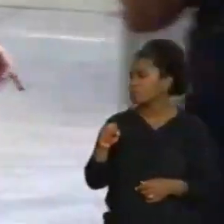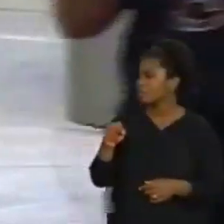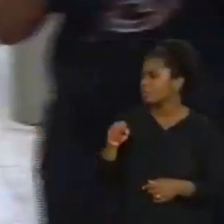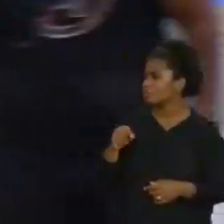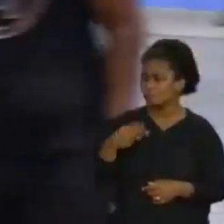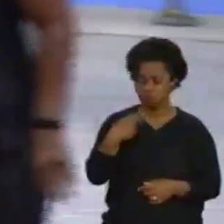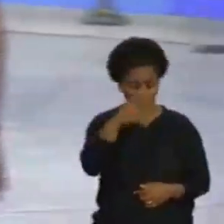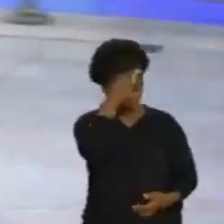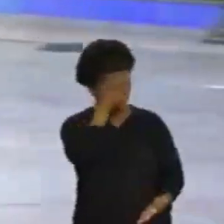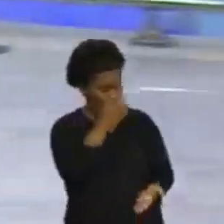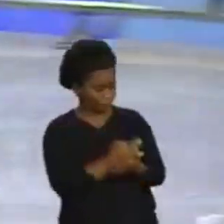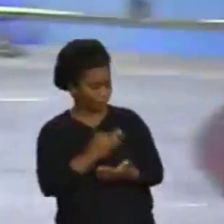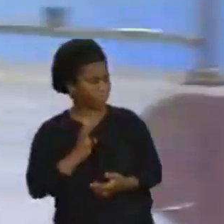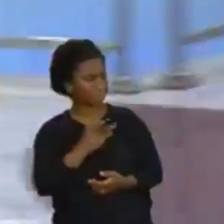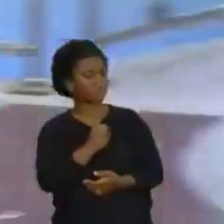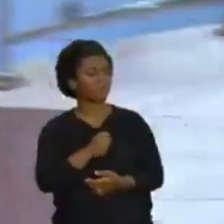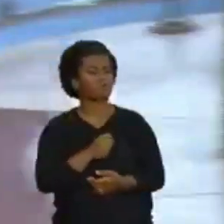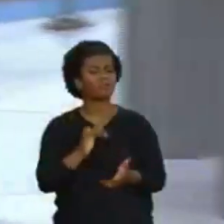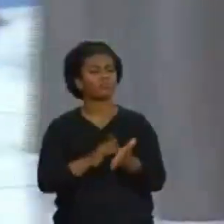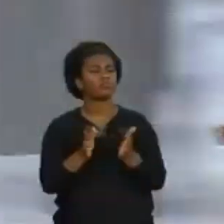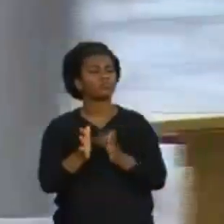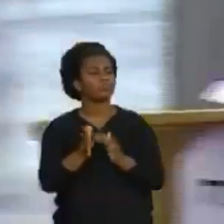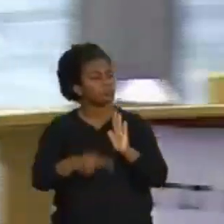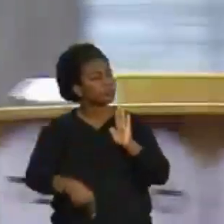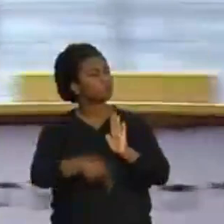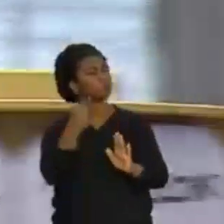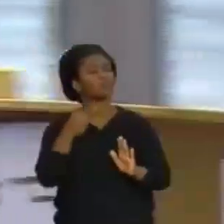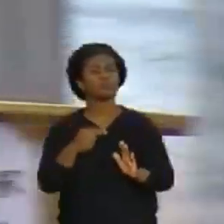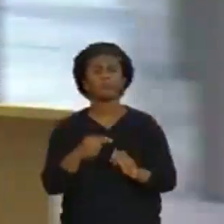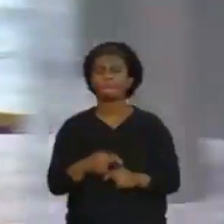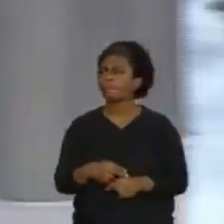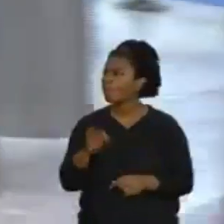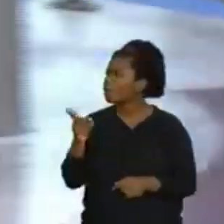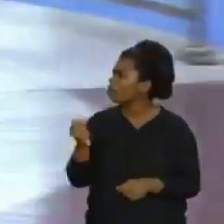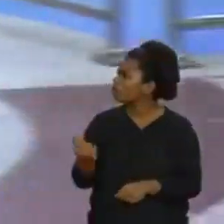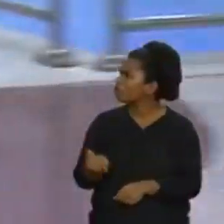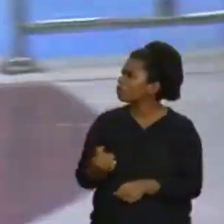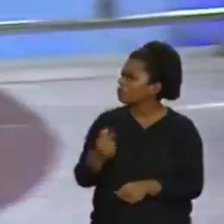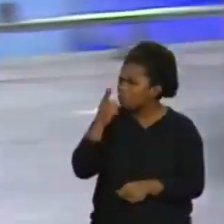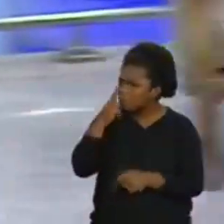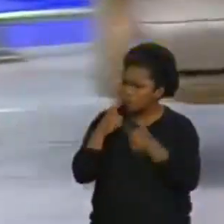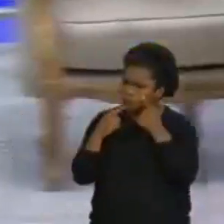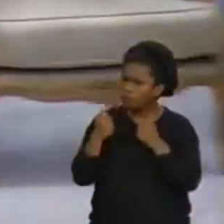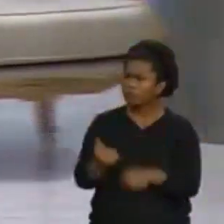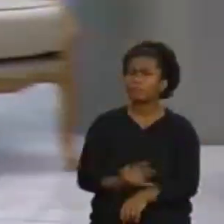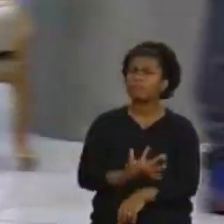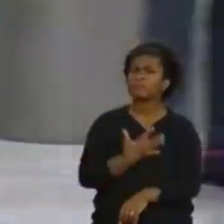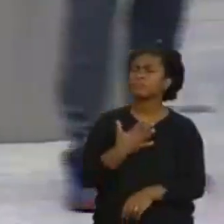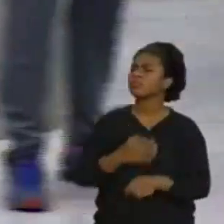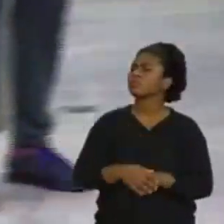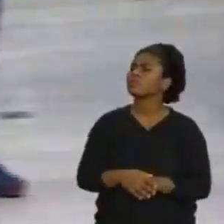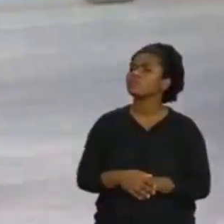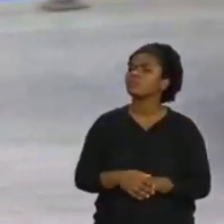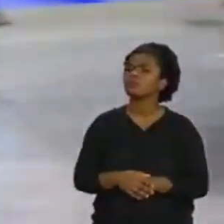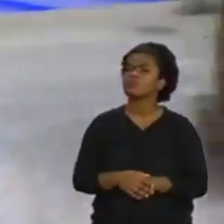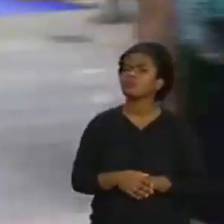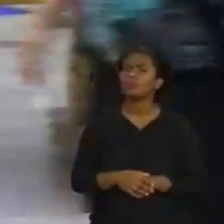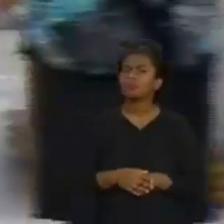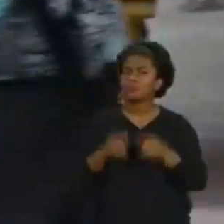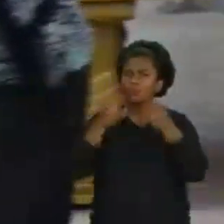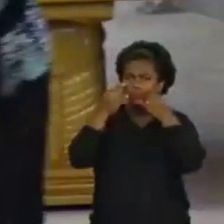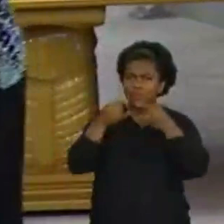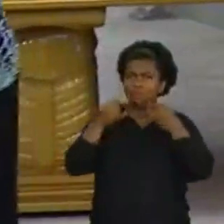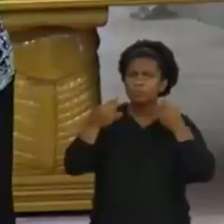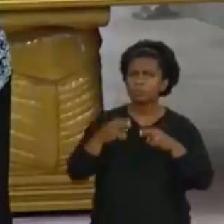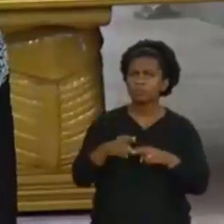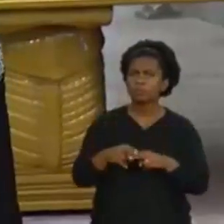operou. Ela está chorando ali, ó. Ela veio com fé, vem cá. Olha aqui, gente. Tira, por favor,